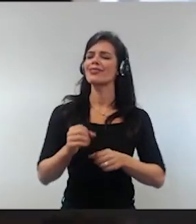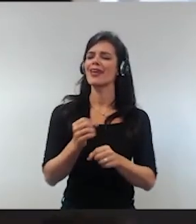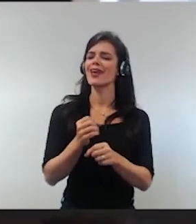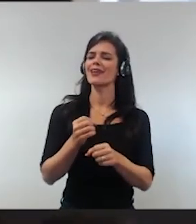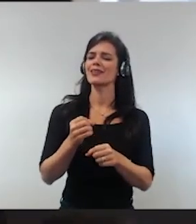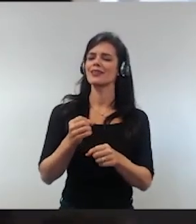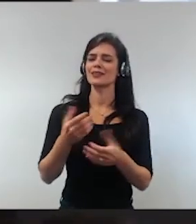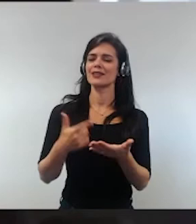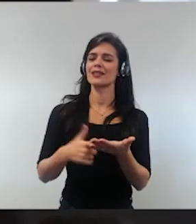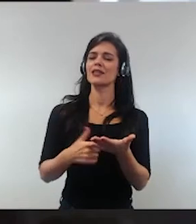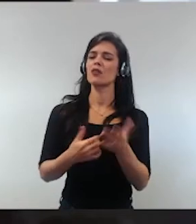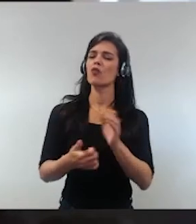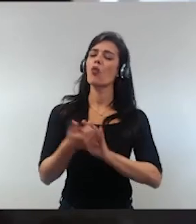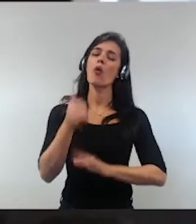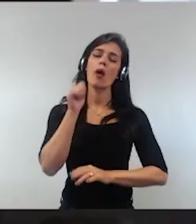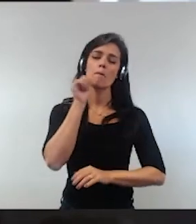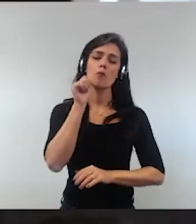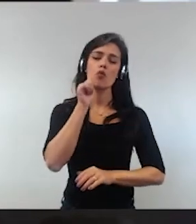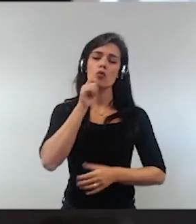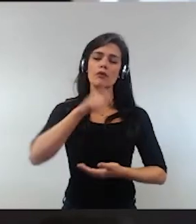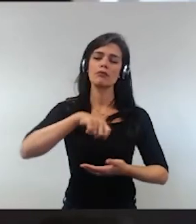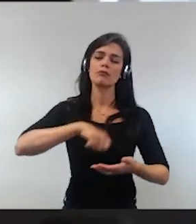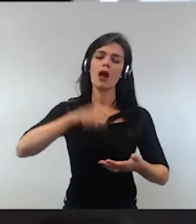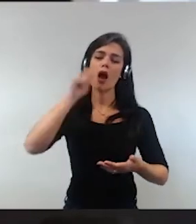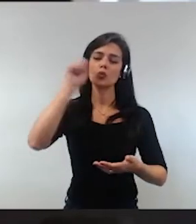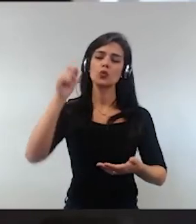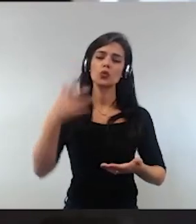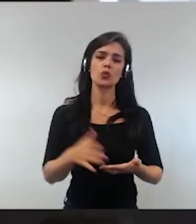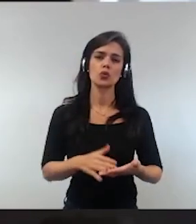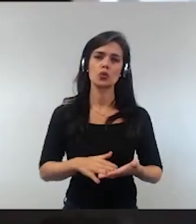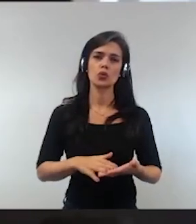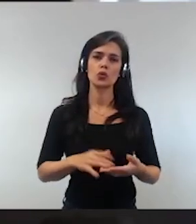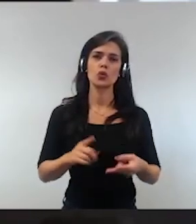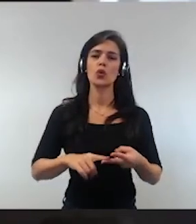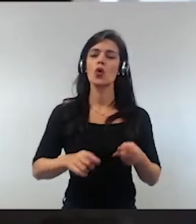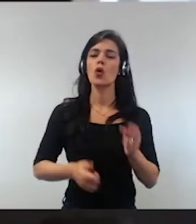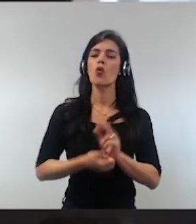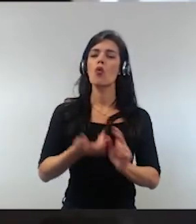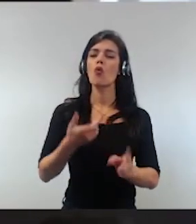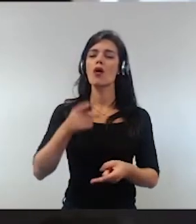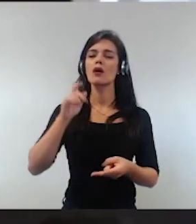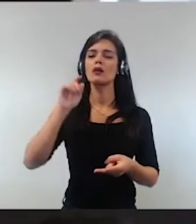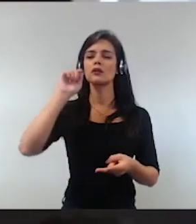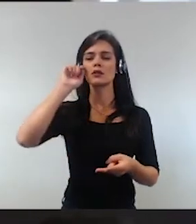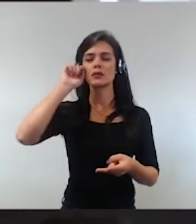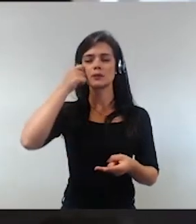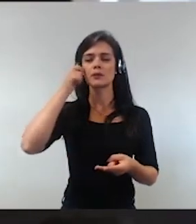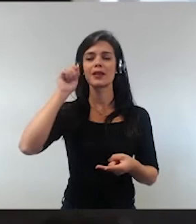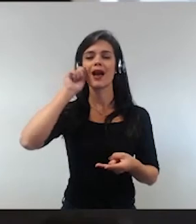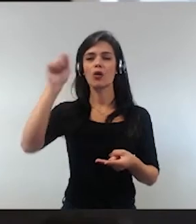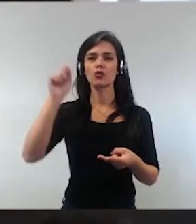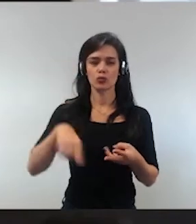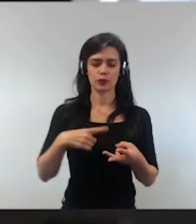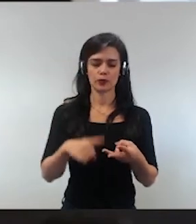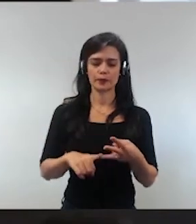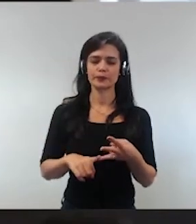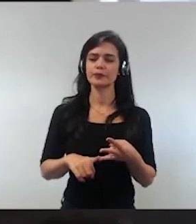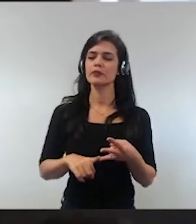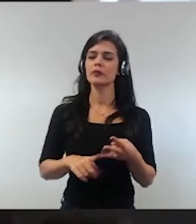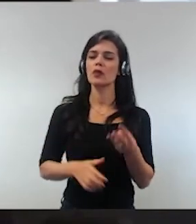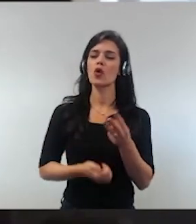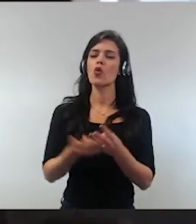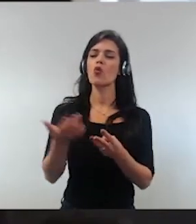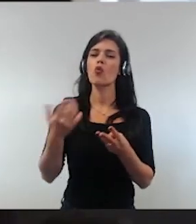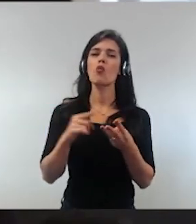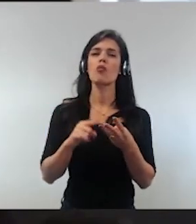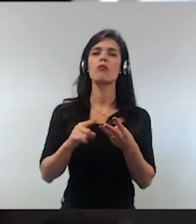por autoras mulheres? Né? Quantos desses livros foram escritos por autores negros? Quantos desses livros foram escritos por autores que saiam